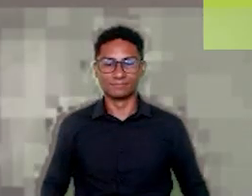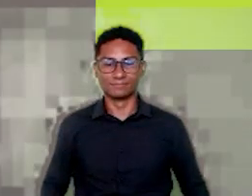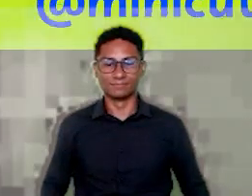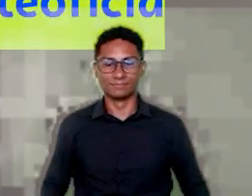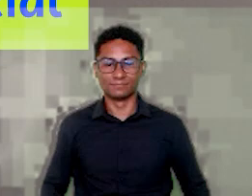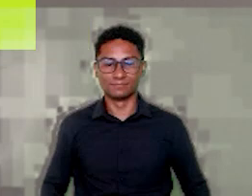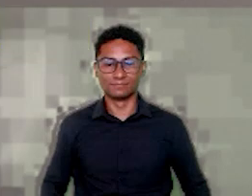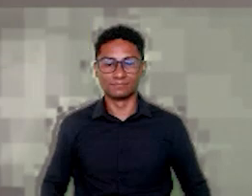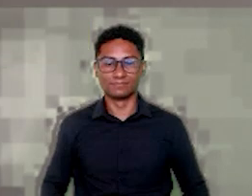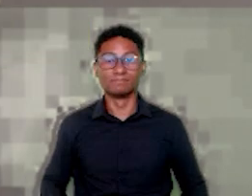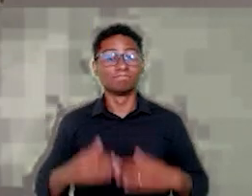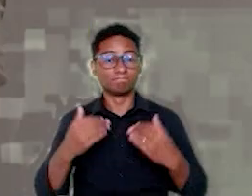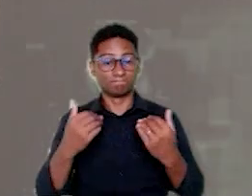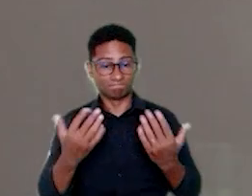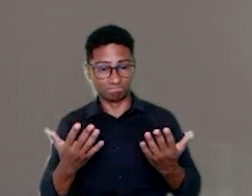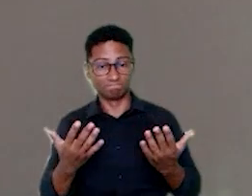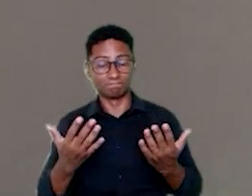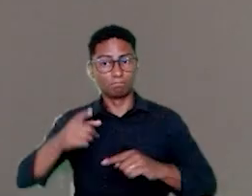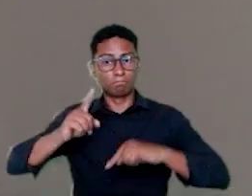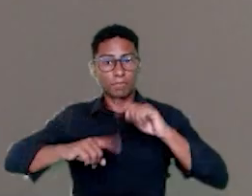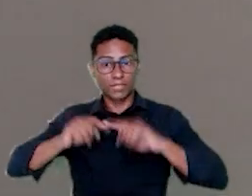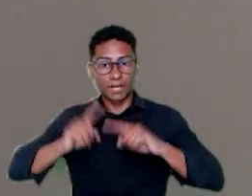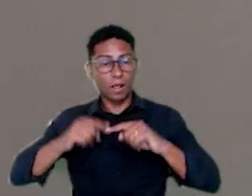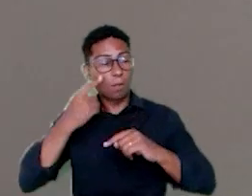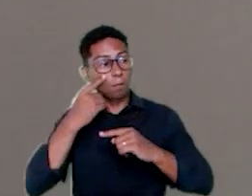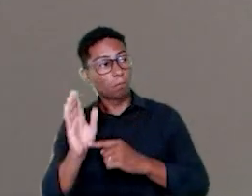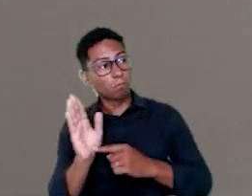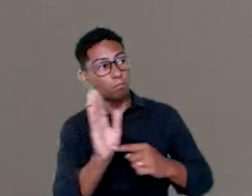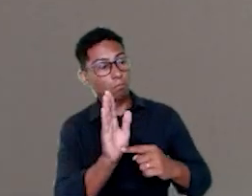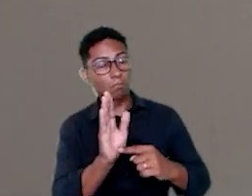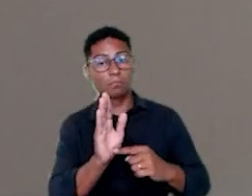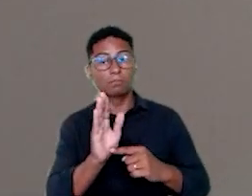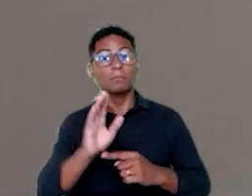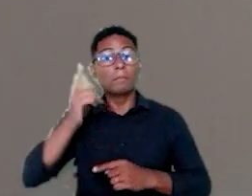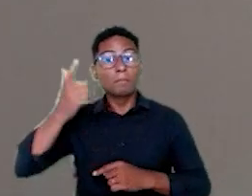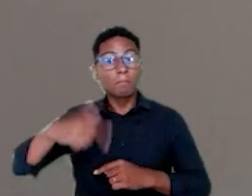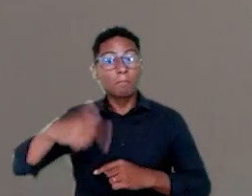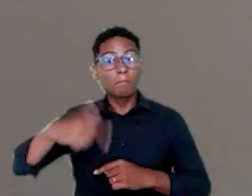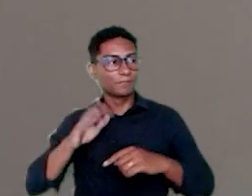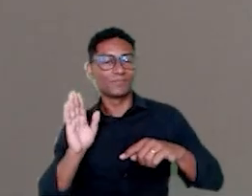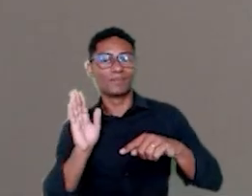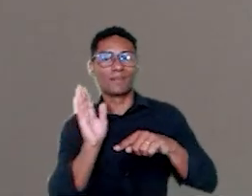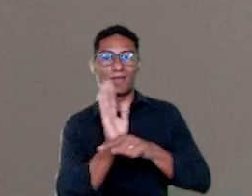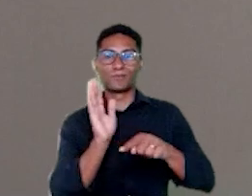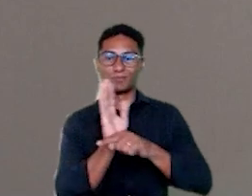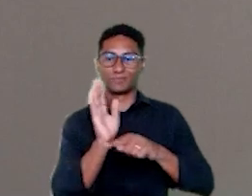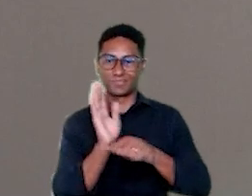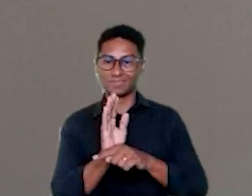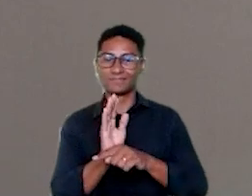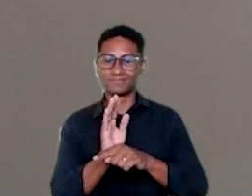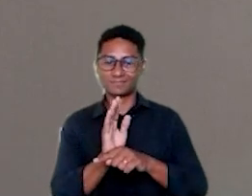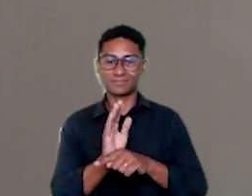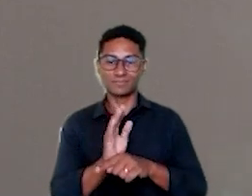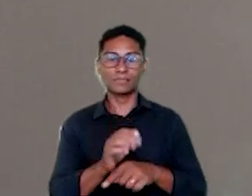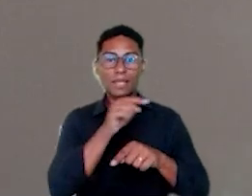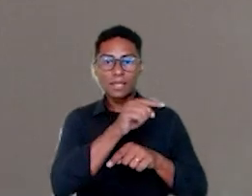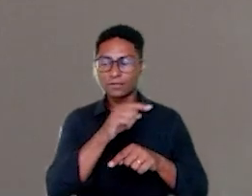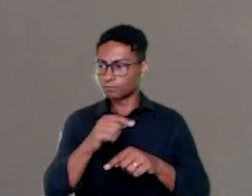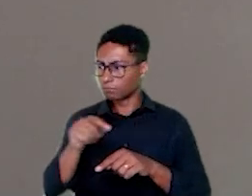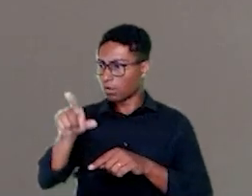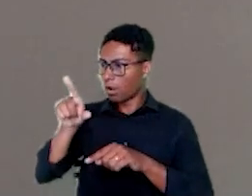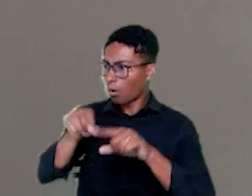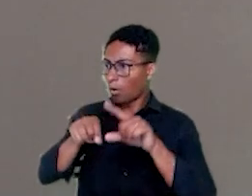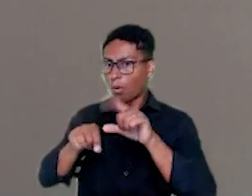produtos, mas também em serviços, né? Estar, sim, pronto para ajudar o cliente a ter mais praticidade nas